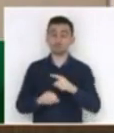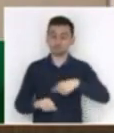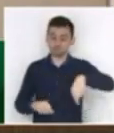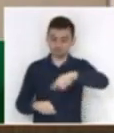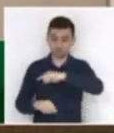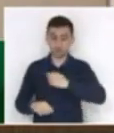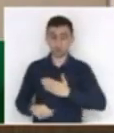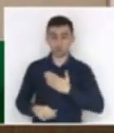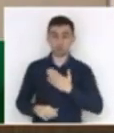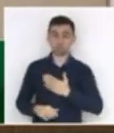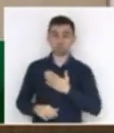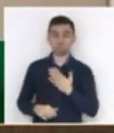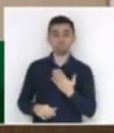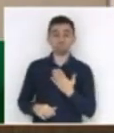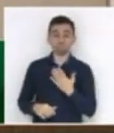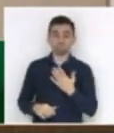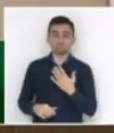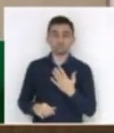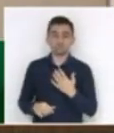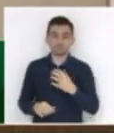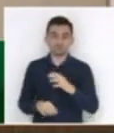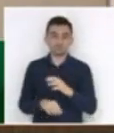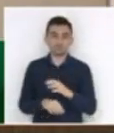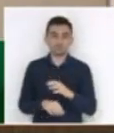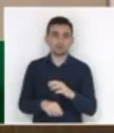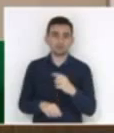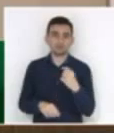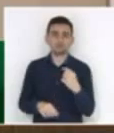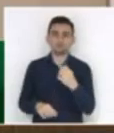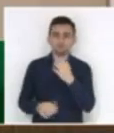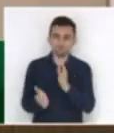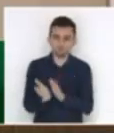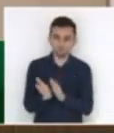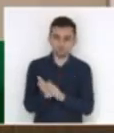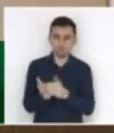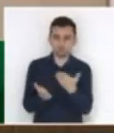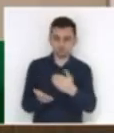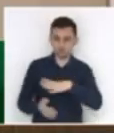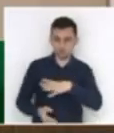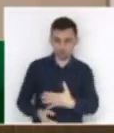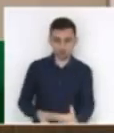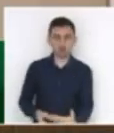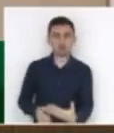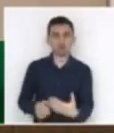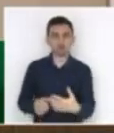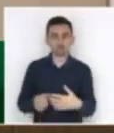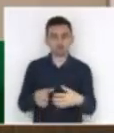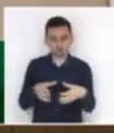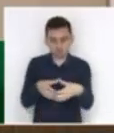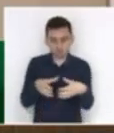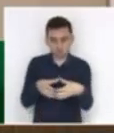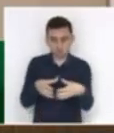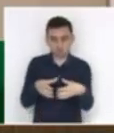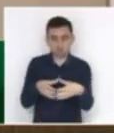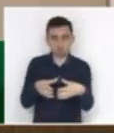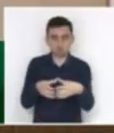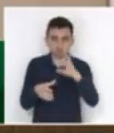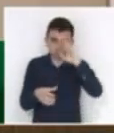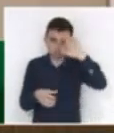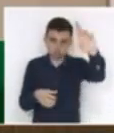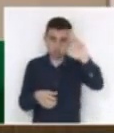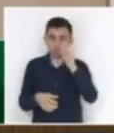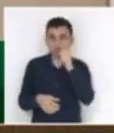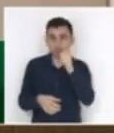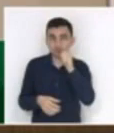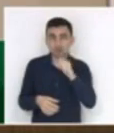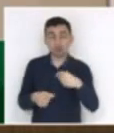nossas mulheres. Parabéns pela coragem também de explanar esse tema como coordenadora da bancada feminina dessa casa, mas muito me chamou a